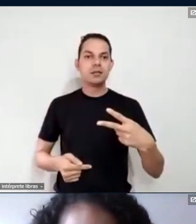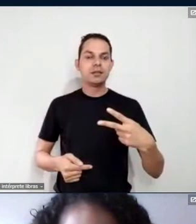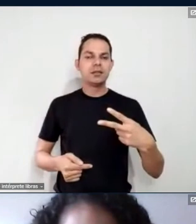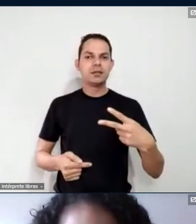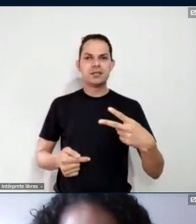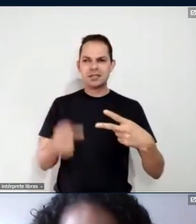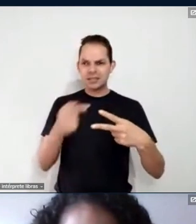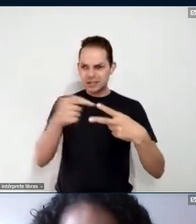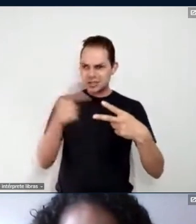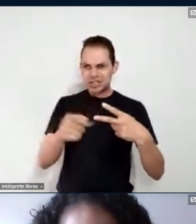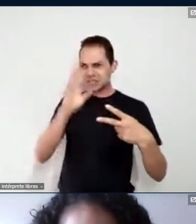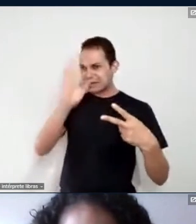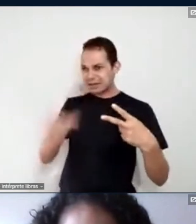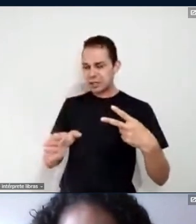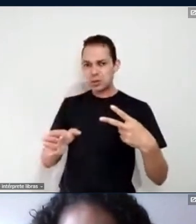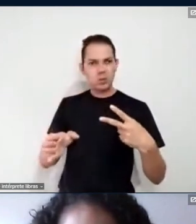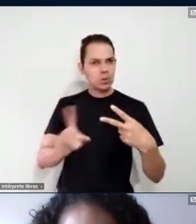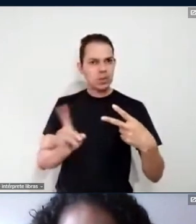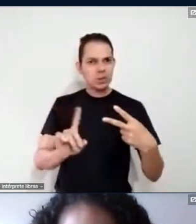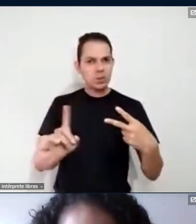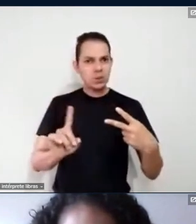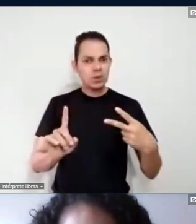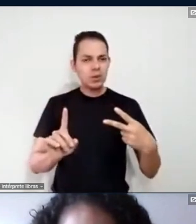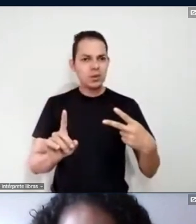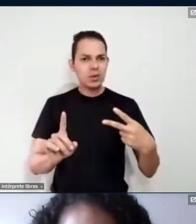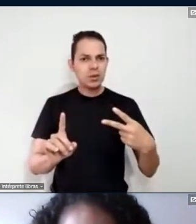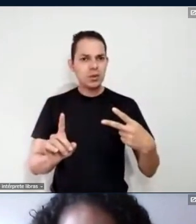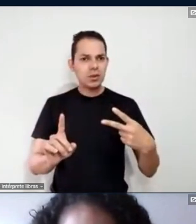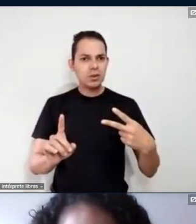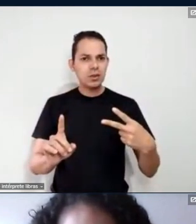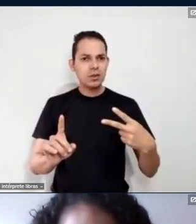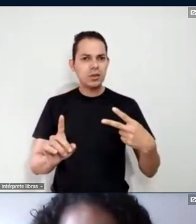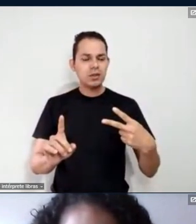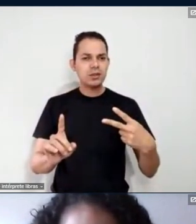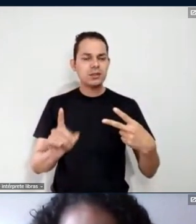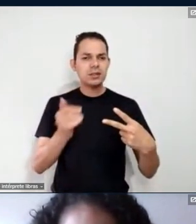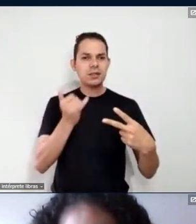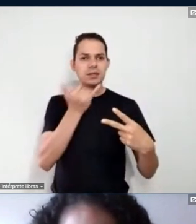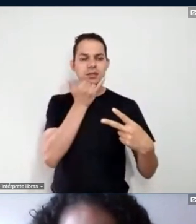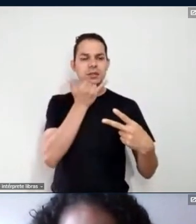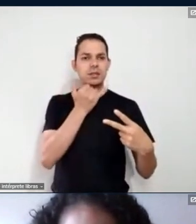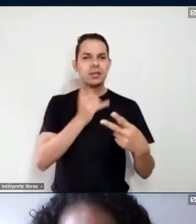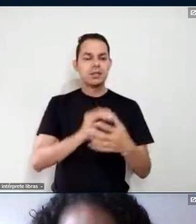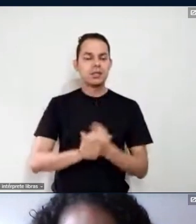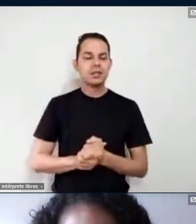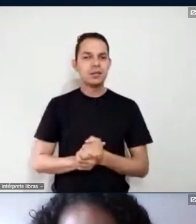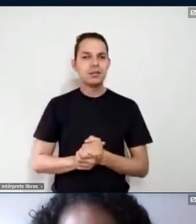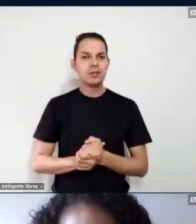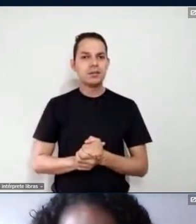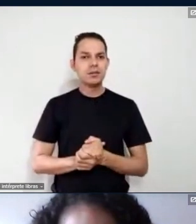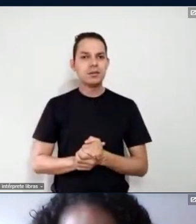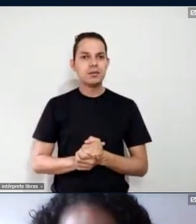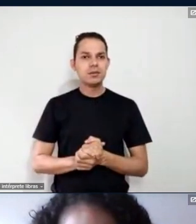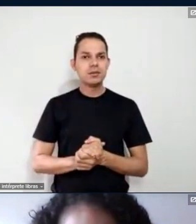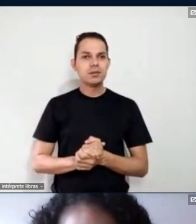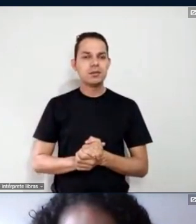15 dias, a Cristina disse, eu já confundi. São 15